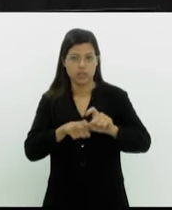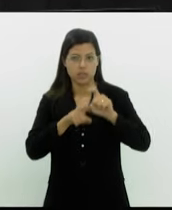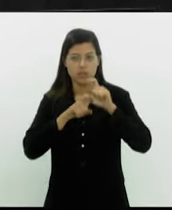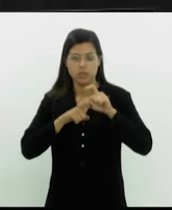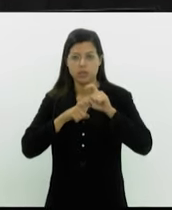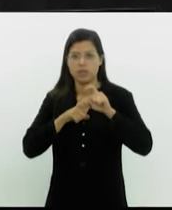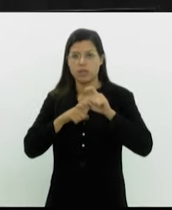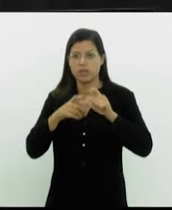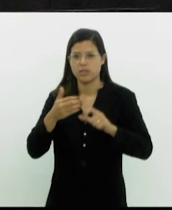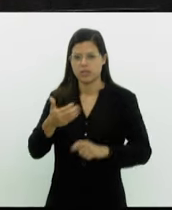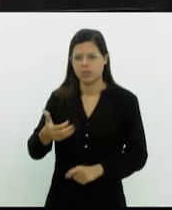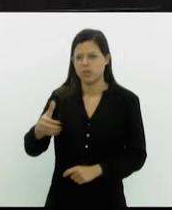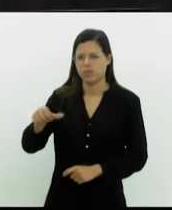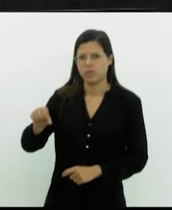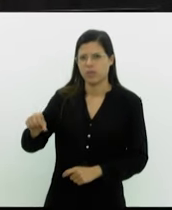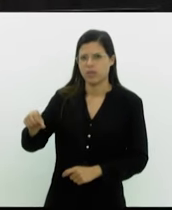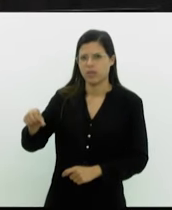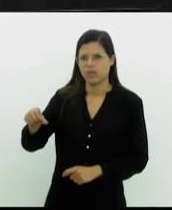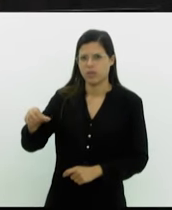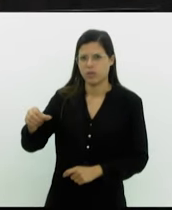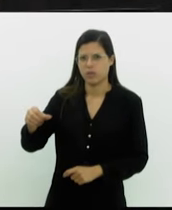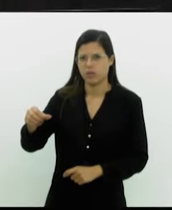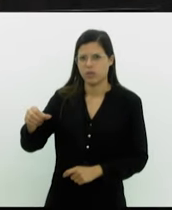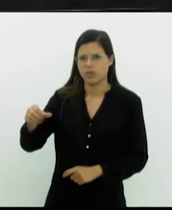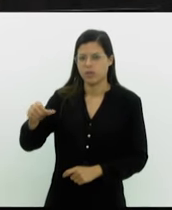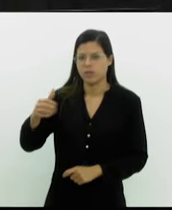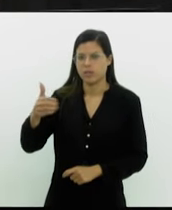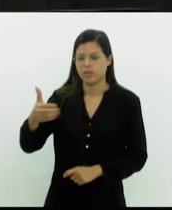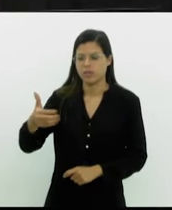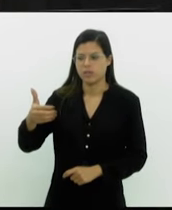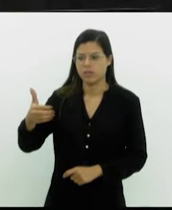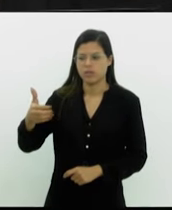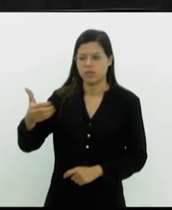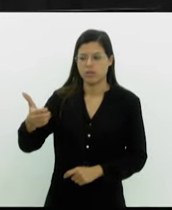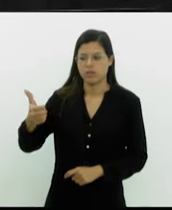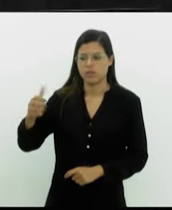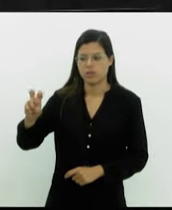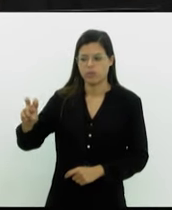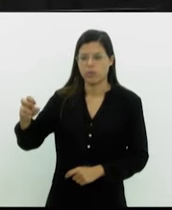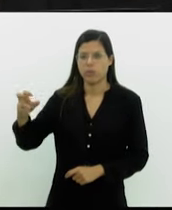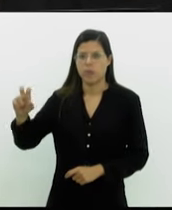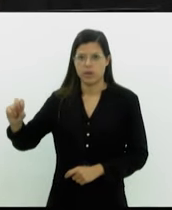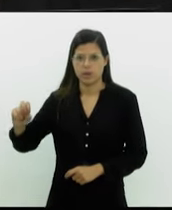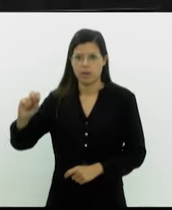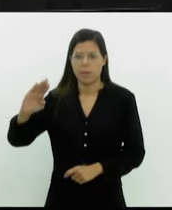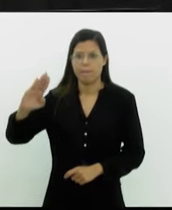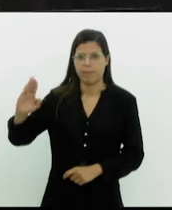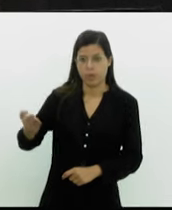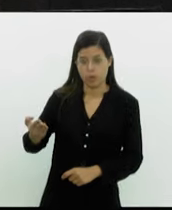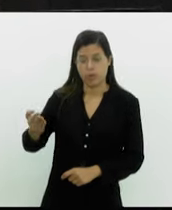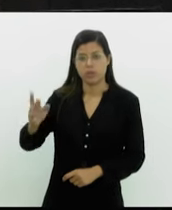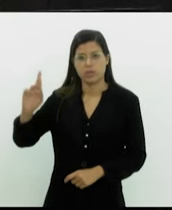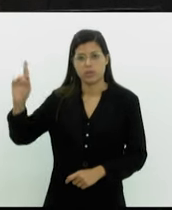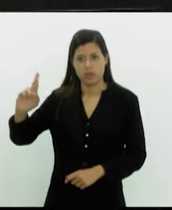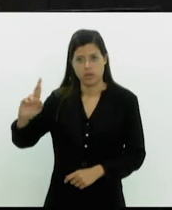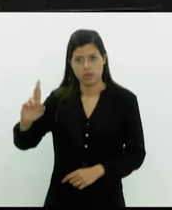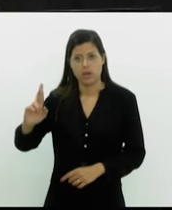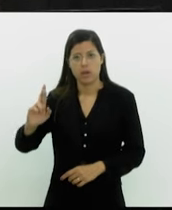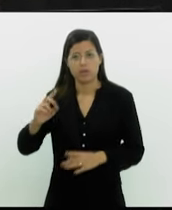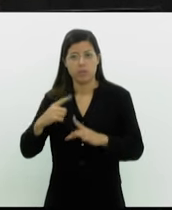bilhões de reais, porque esta dívida estava já praticamente